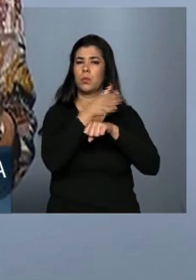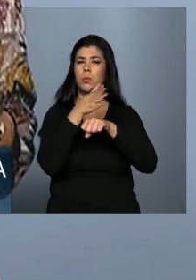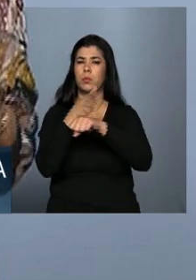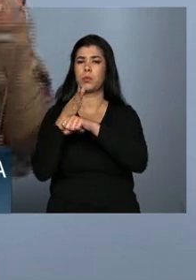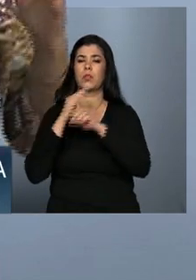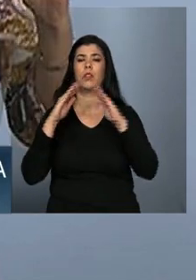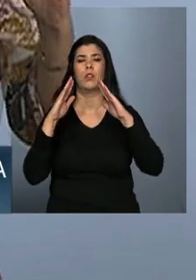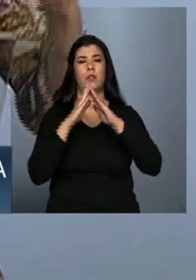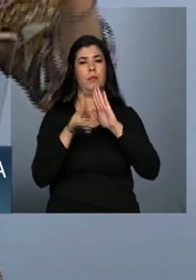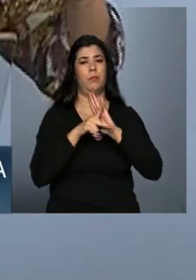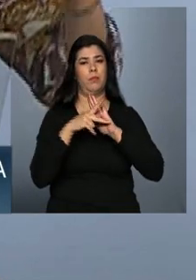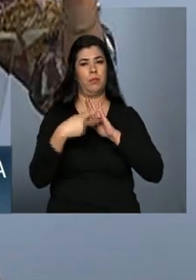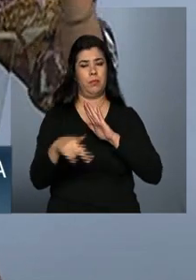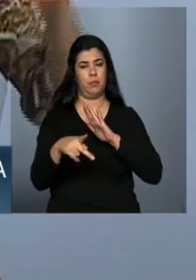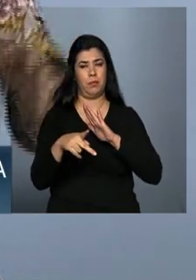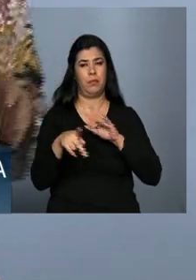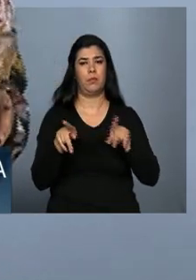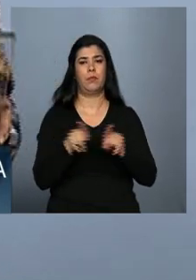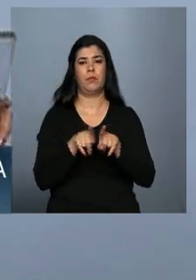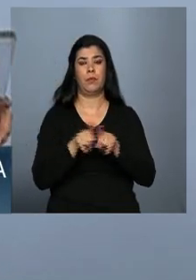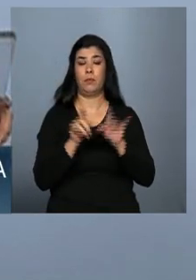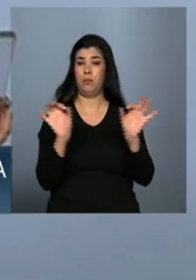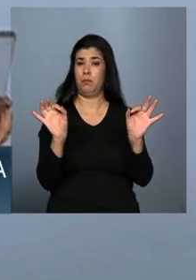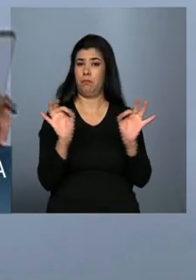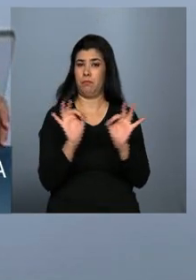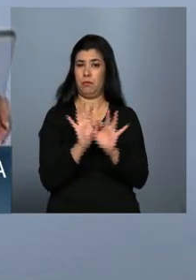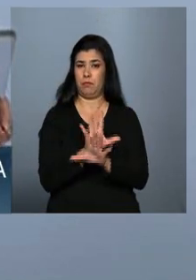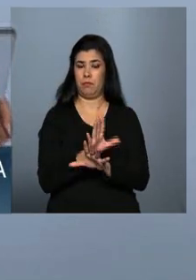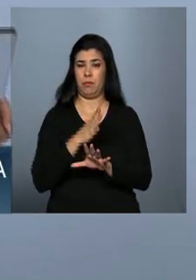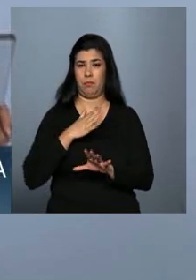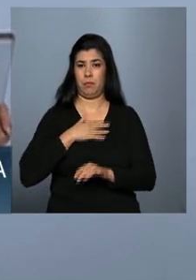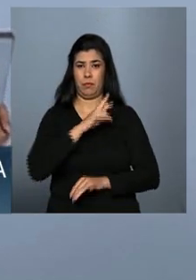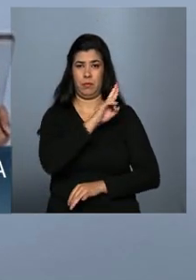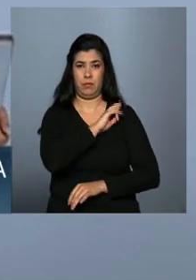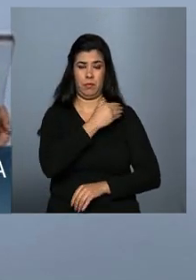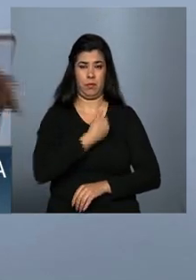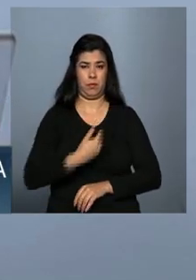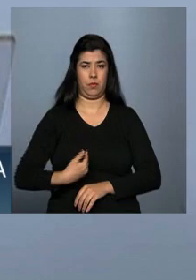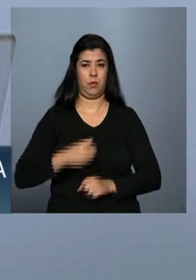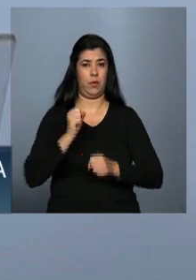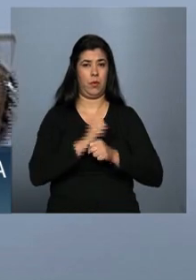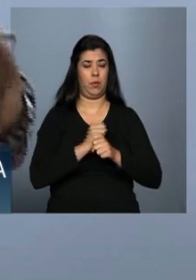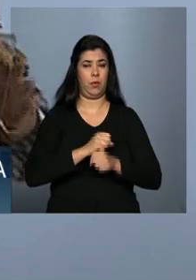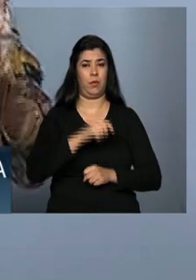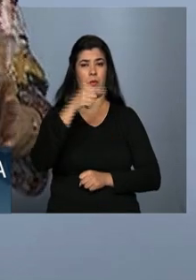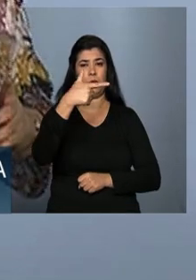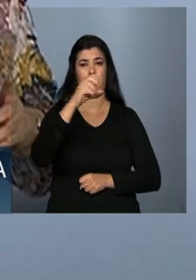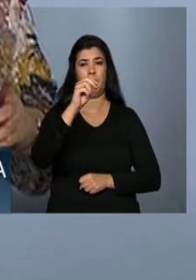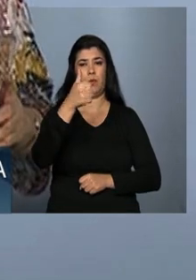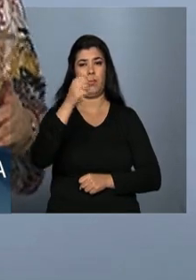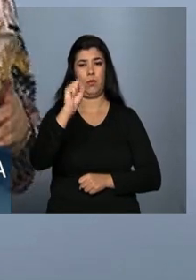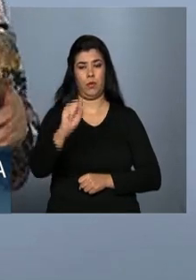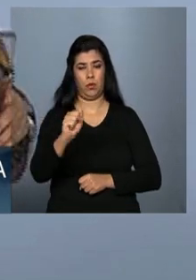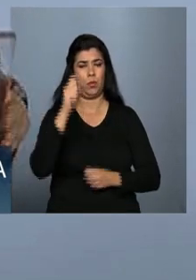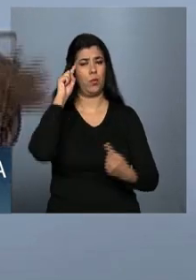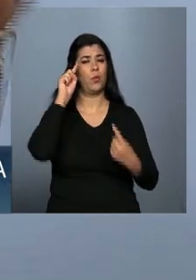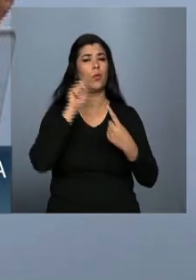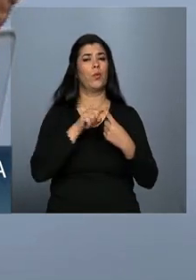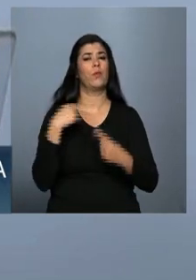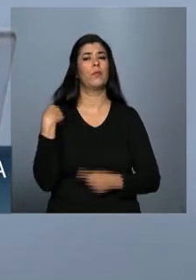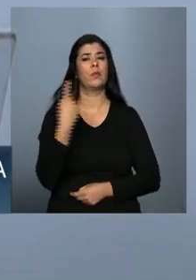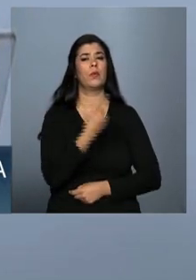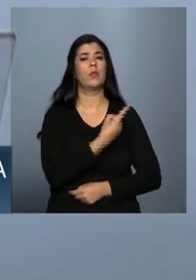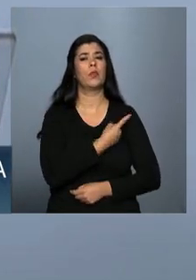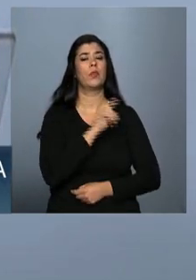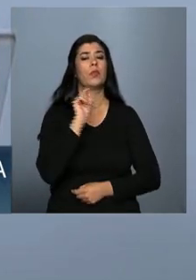própria. Quando acabar o meu governo em 2018, o nosso objetivo é que em